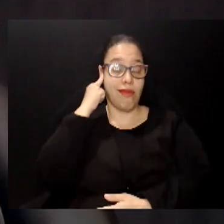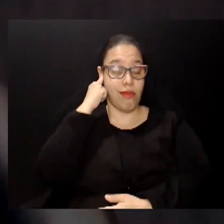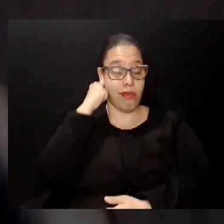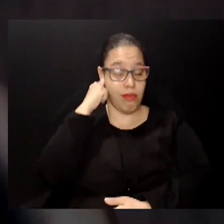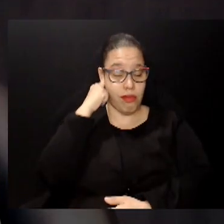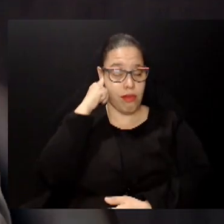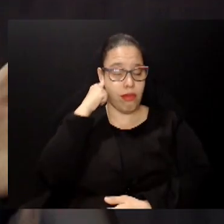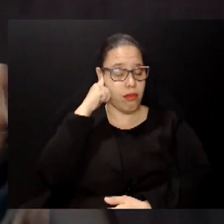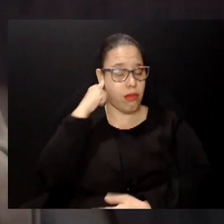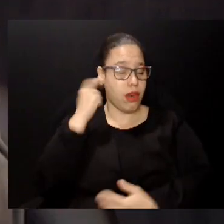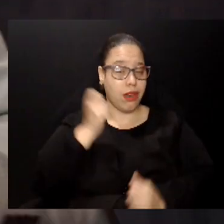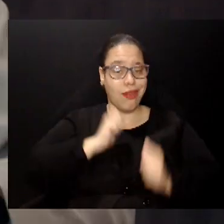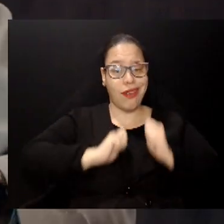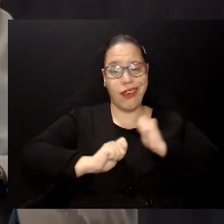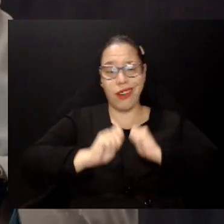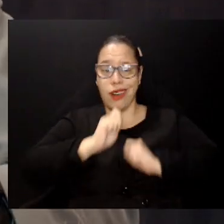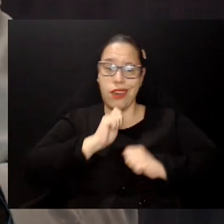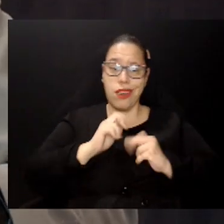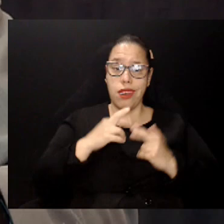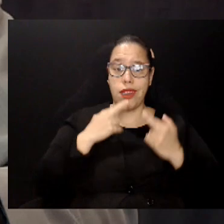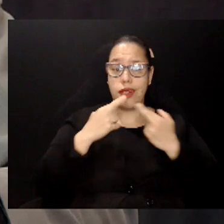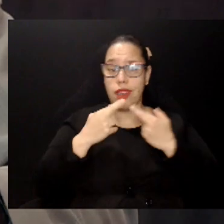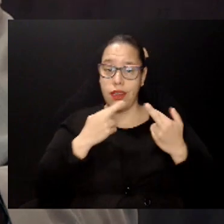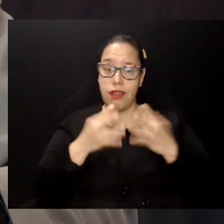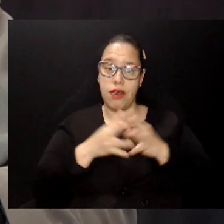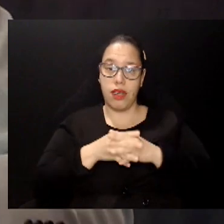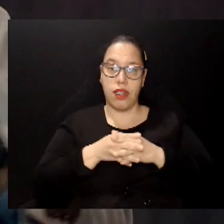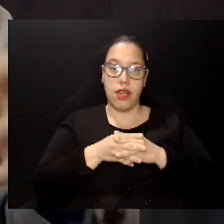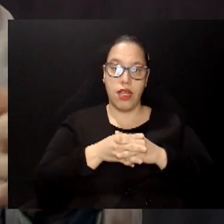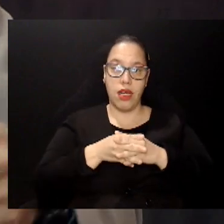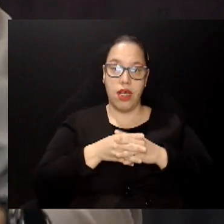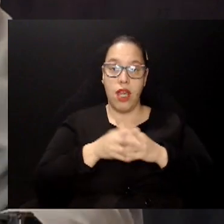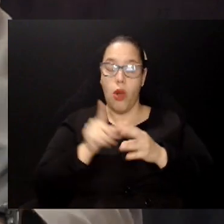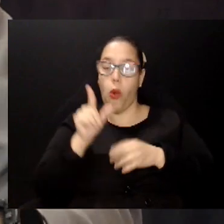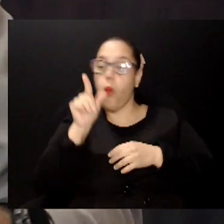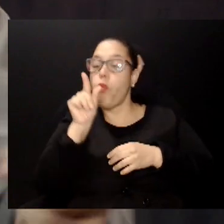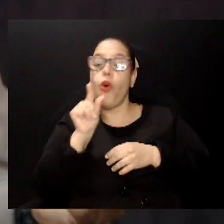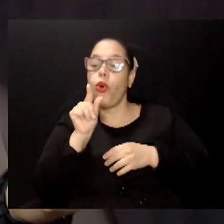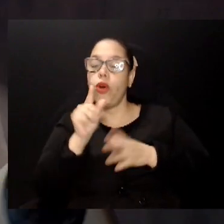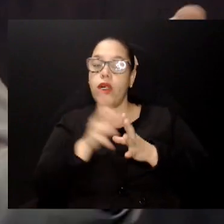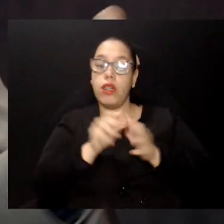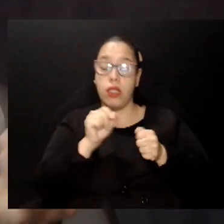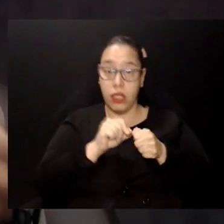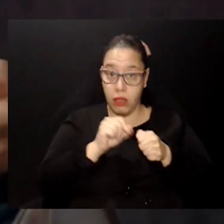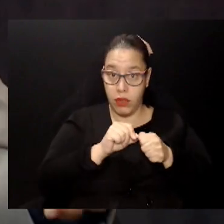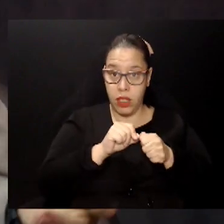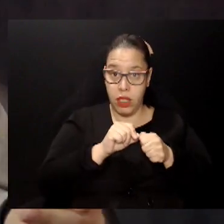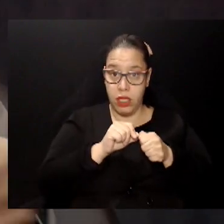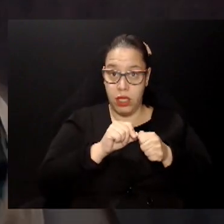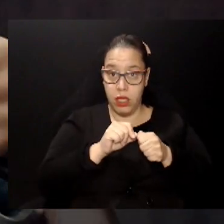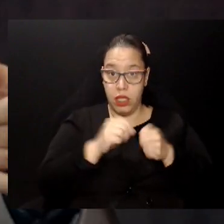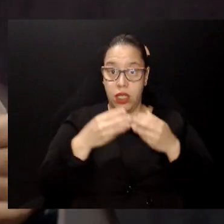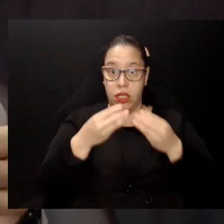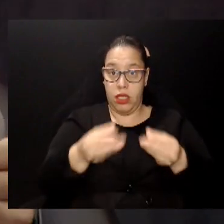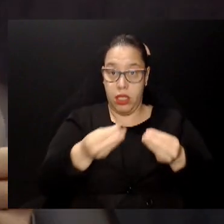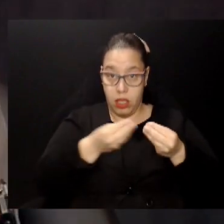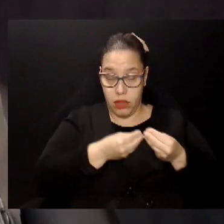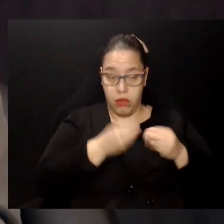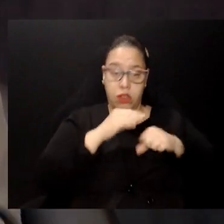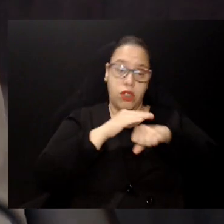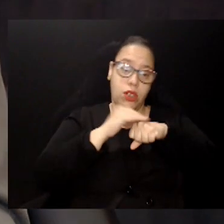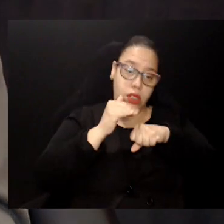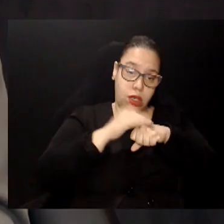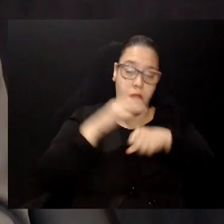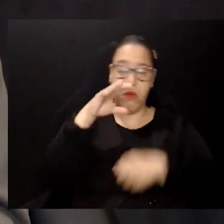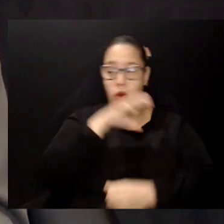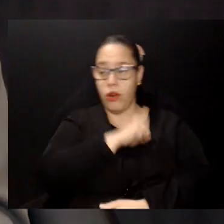num relacionamento, é aquela migalha que o seu parceiro te dá. Então, por exemplo, você fez alguma coisa e você recebeu uma migalha de carinho, de amor, e aí você